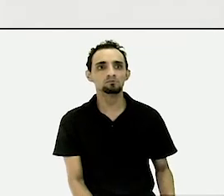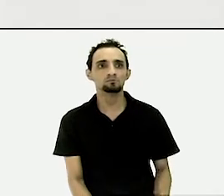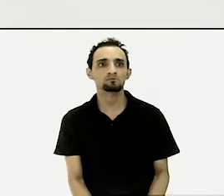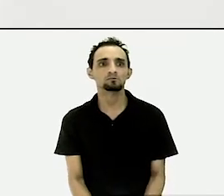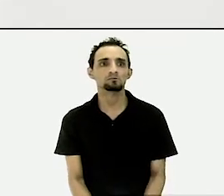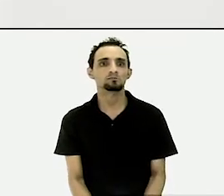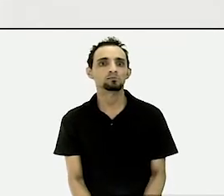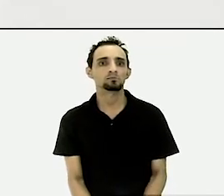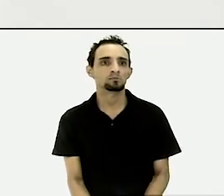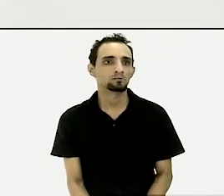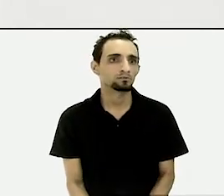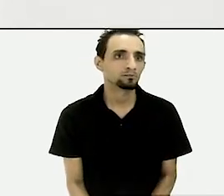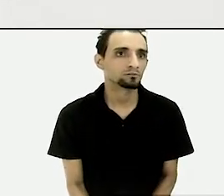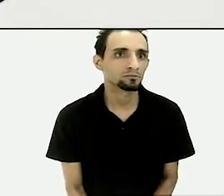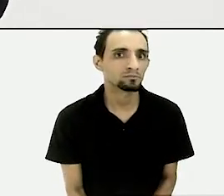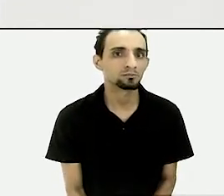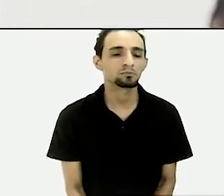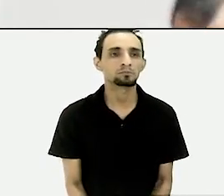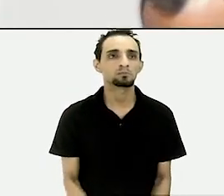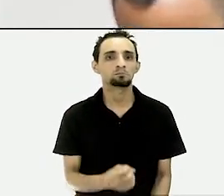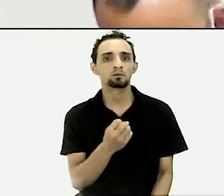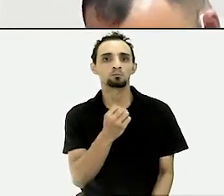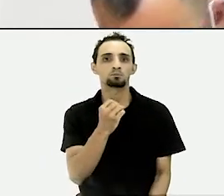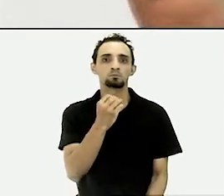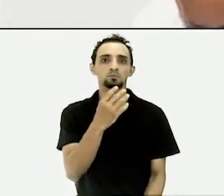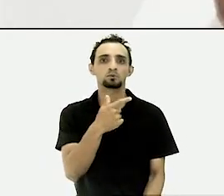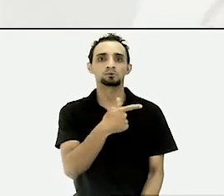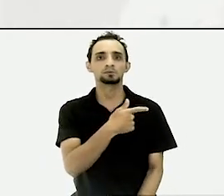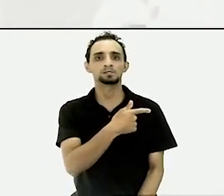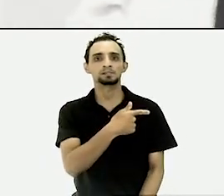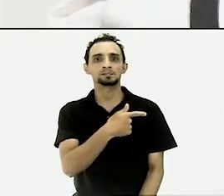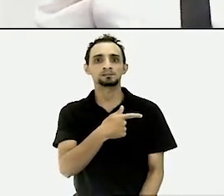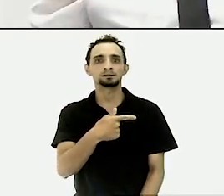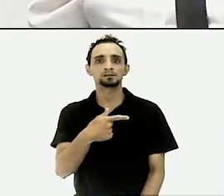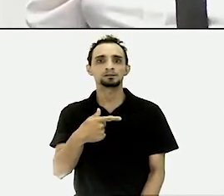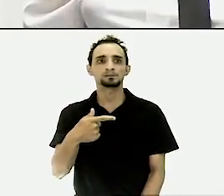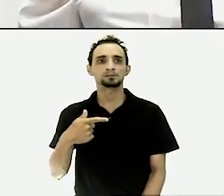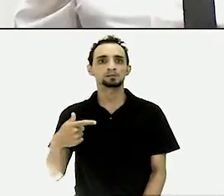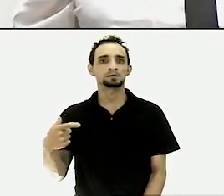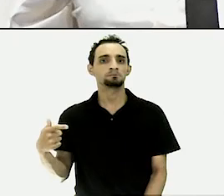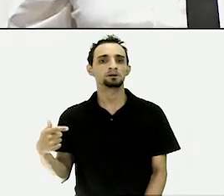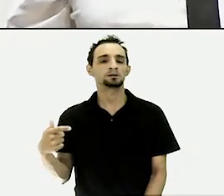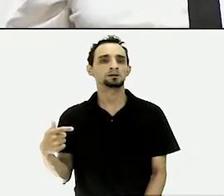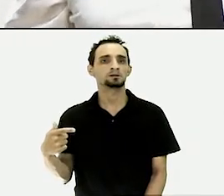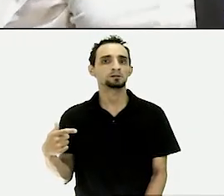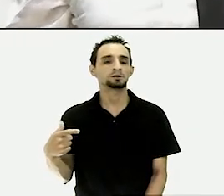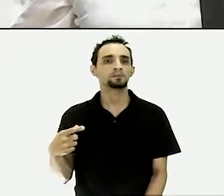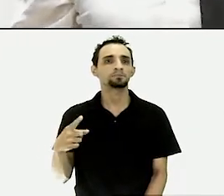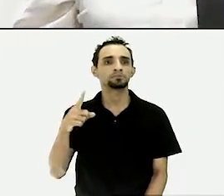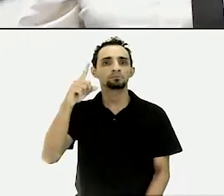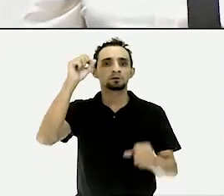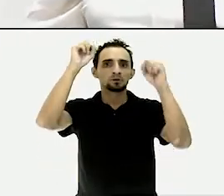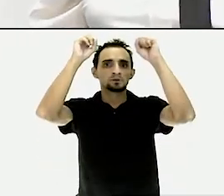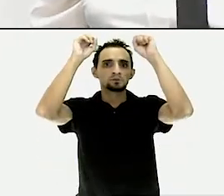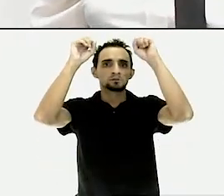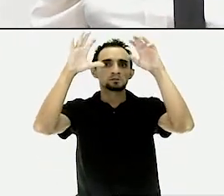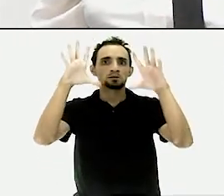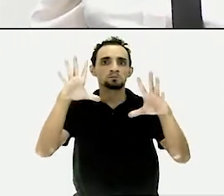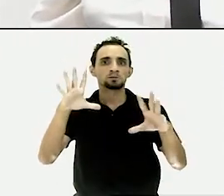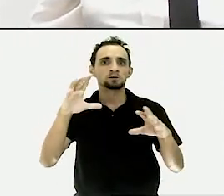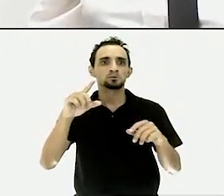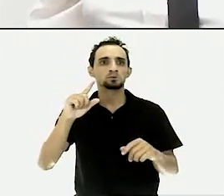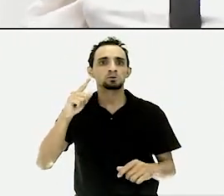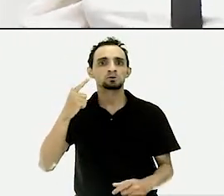mas conhecer desde o processo legislativo, a feitura das leis, e são pessoas que a